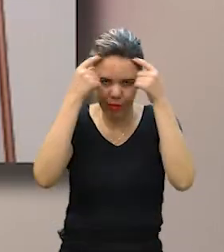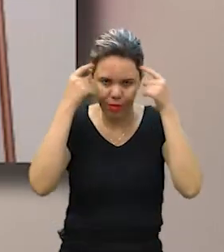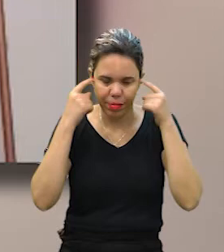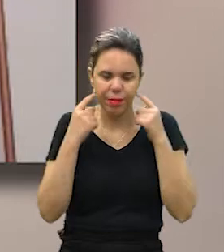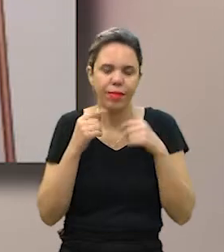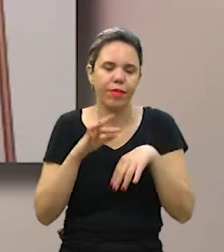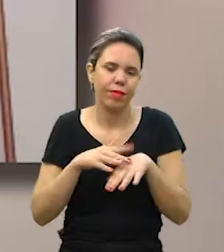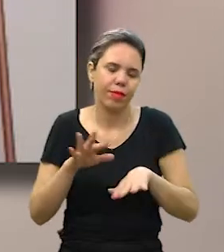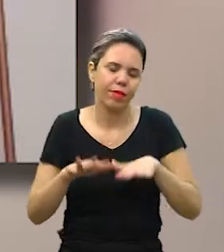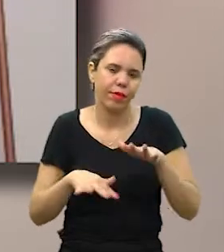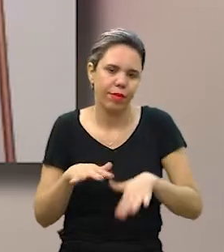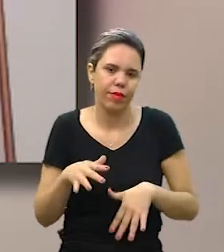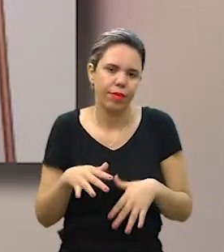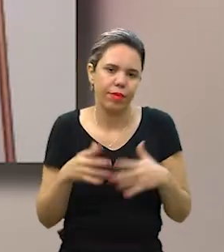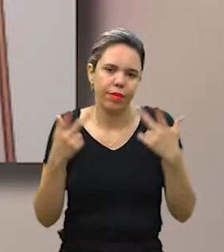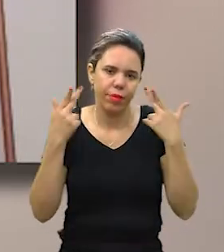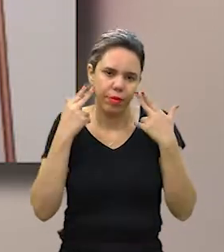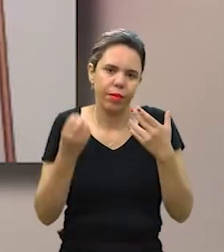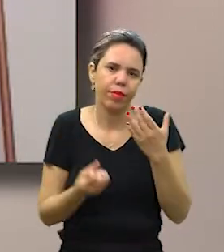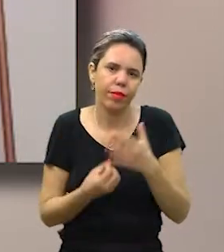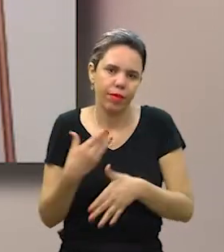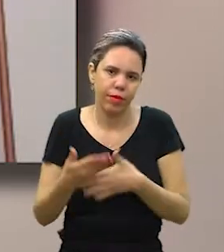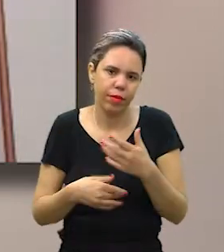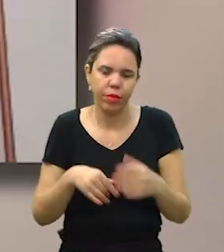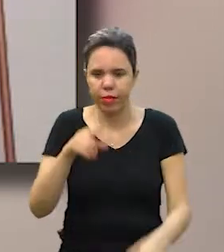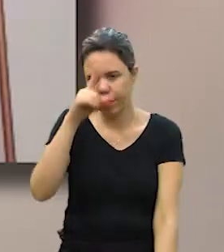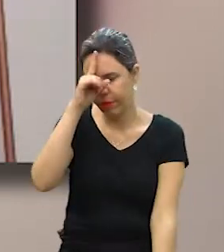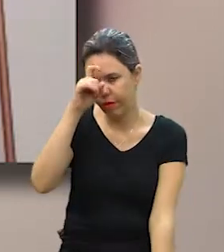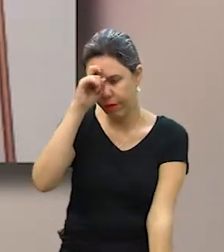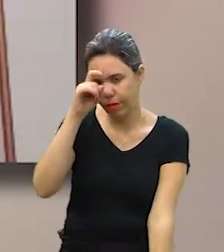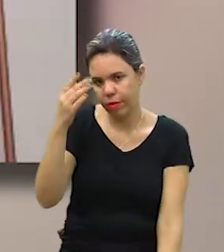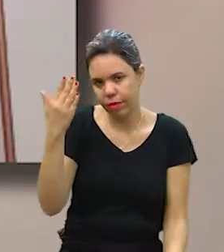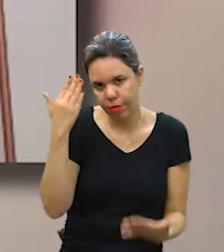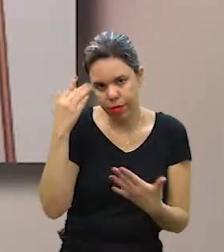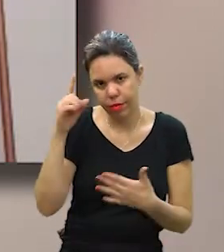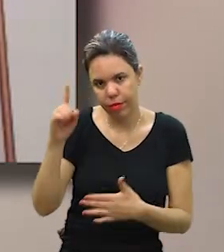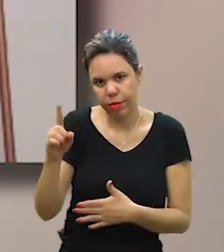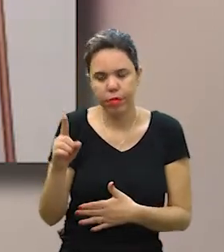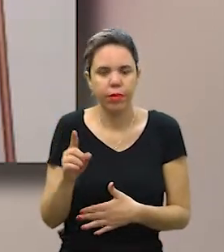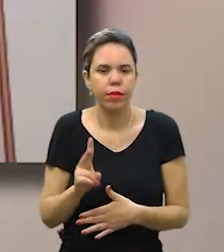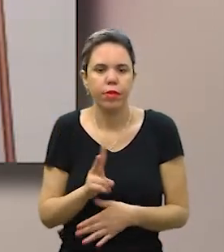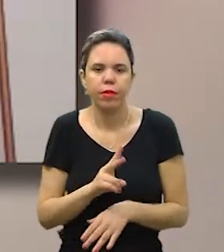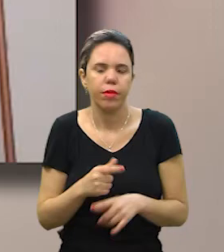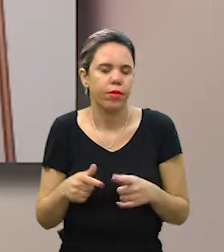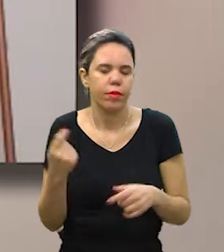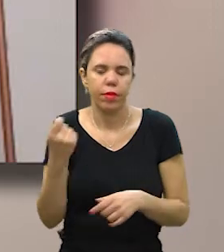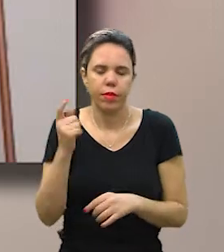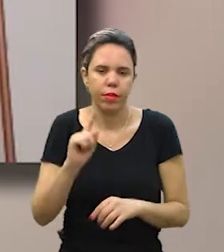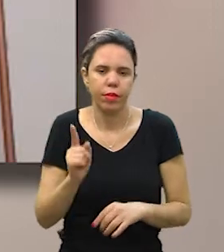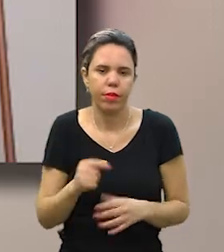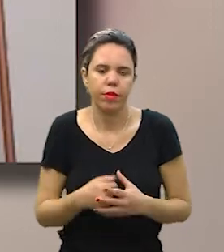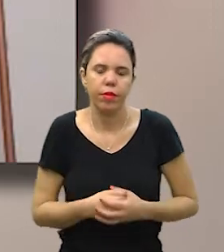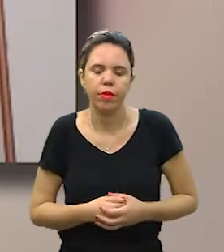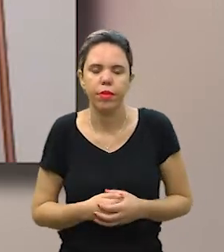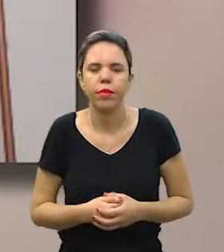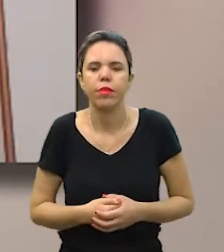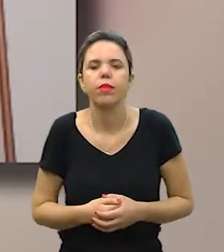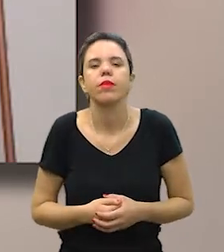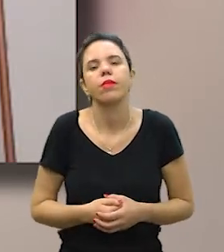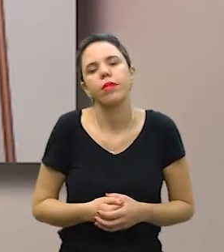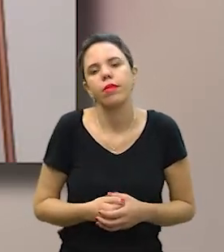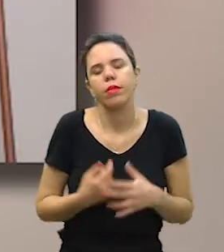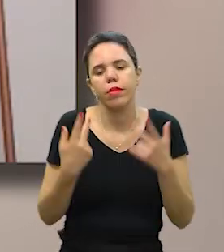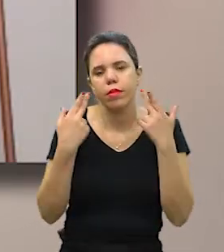craniano, é muito recorrente nos pronto-socorros. Graças a Deus, nem sempre são tão graves, né? São